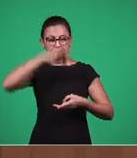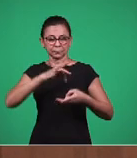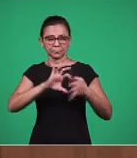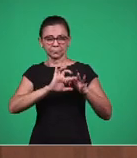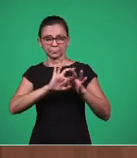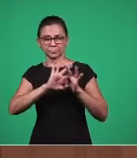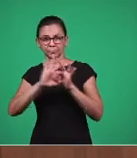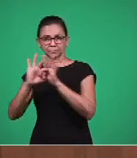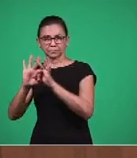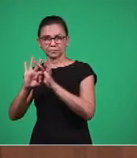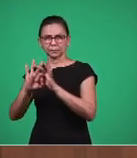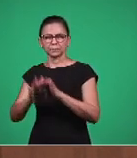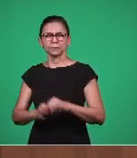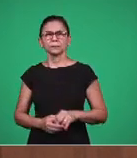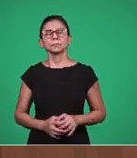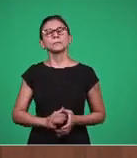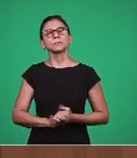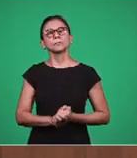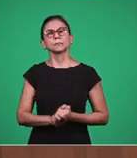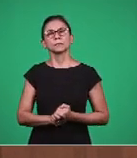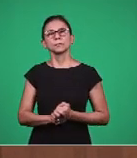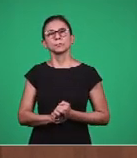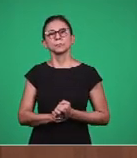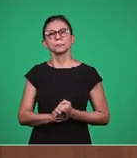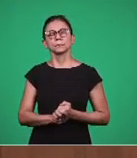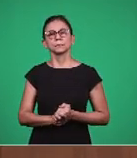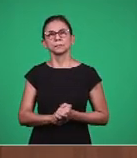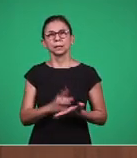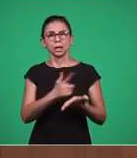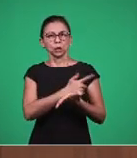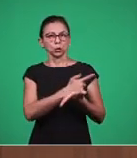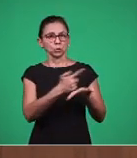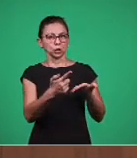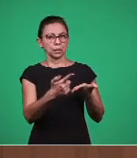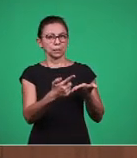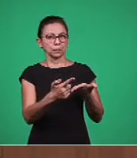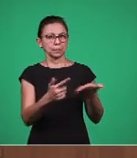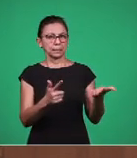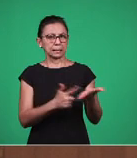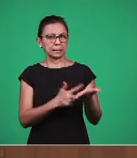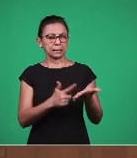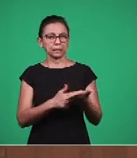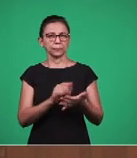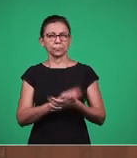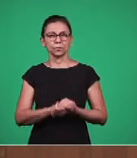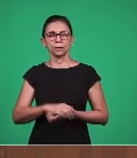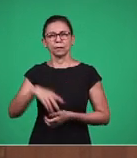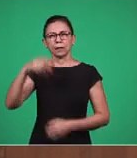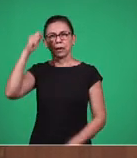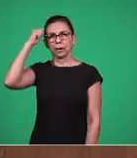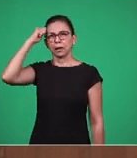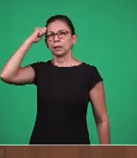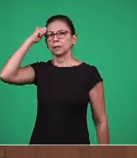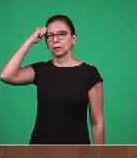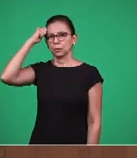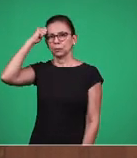Lá no Gênesis, quando Adão e Eva pecaram, veio, o Senhor colocou o